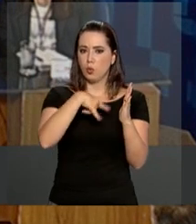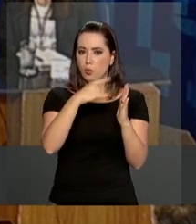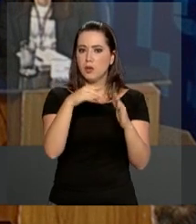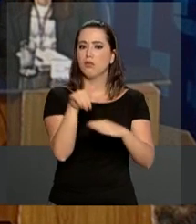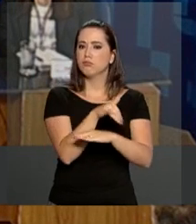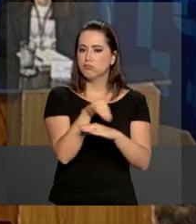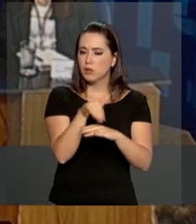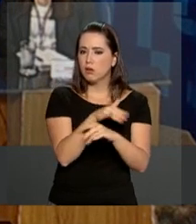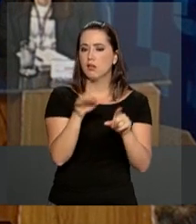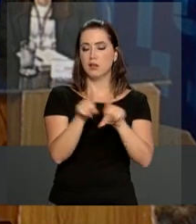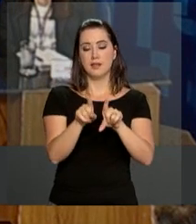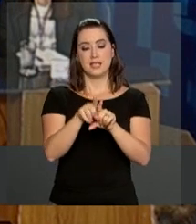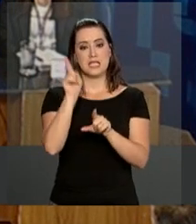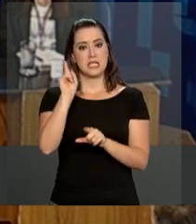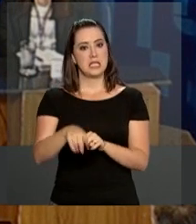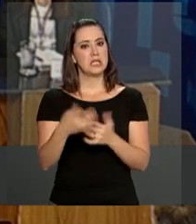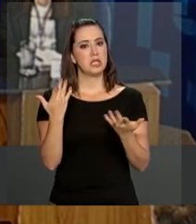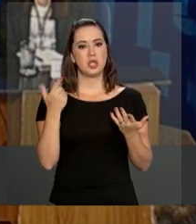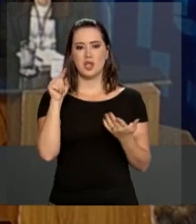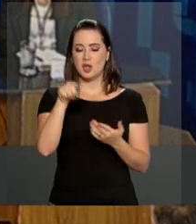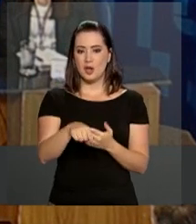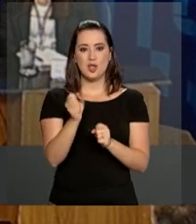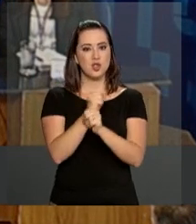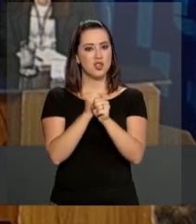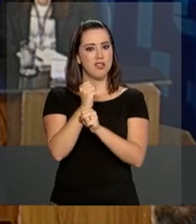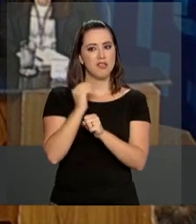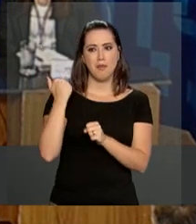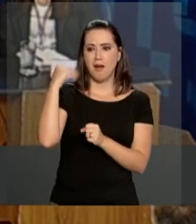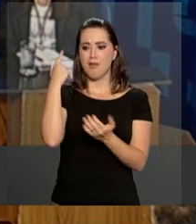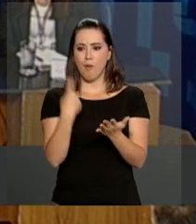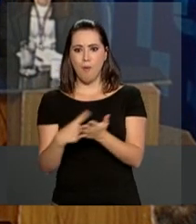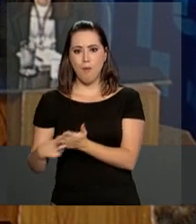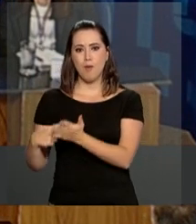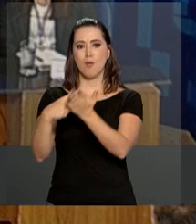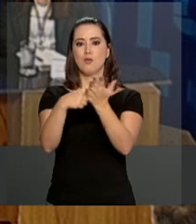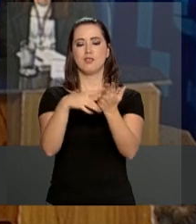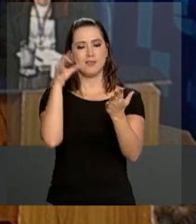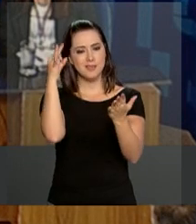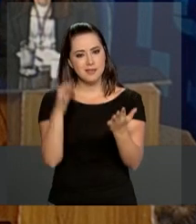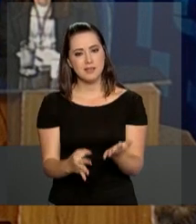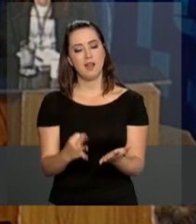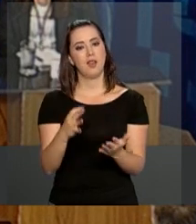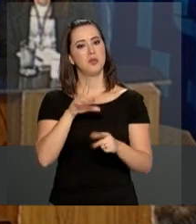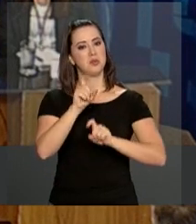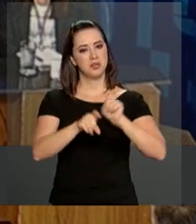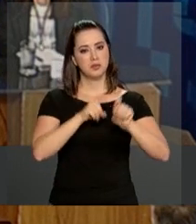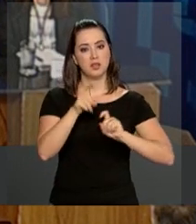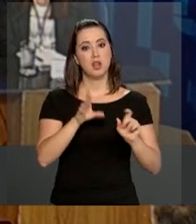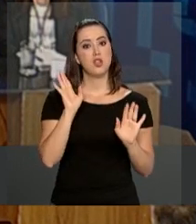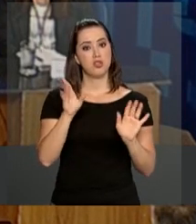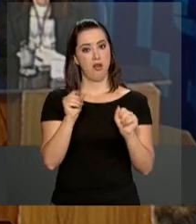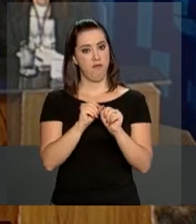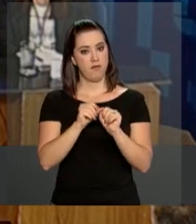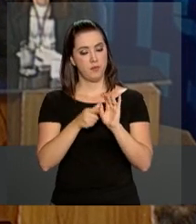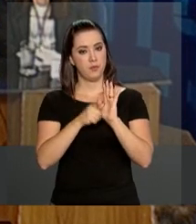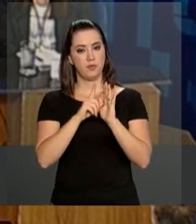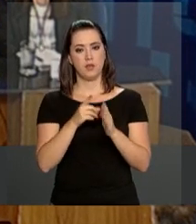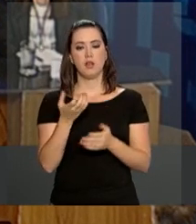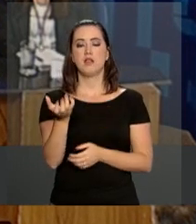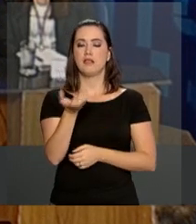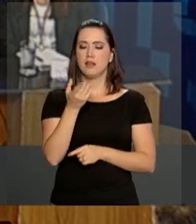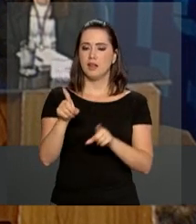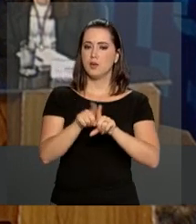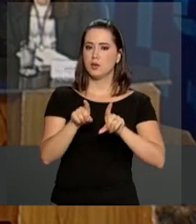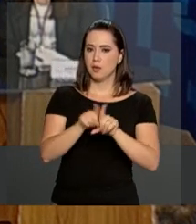é foi a edição com o maior número de confirmações eletrônicas já feitas e quero em nome do doutor